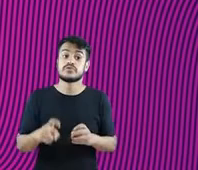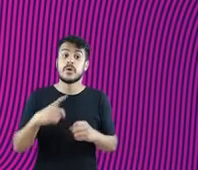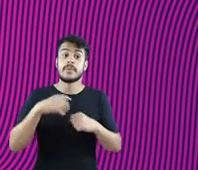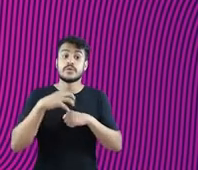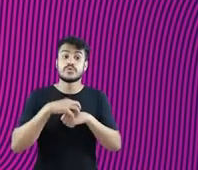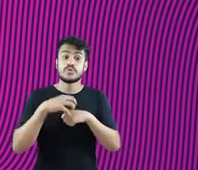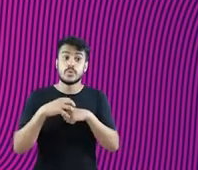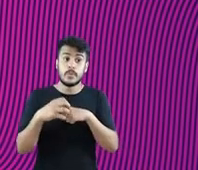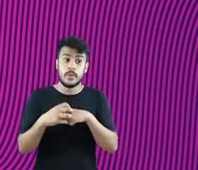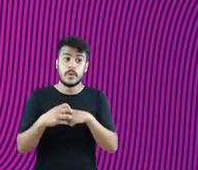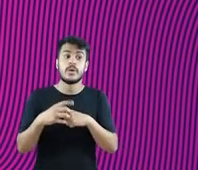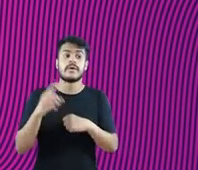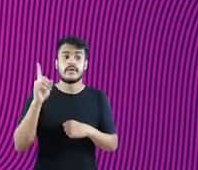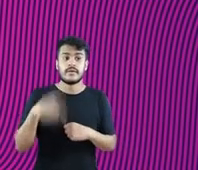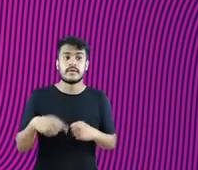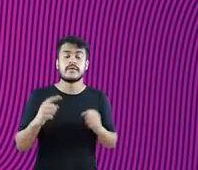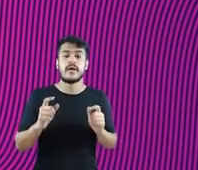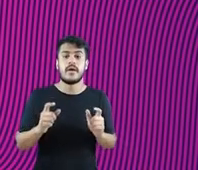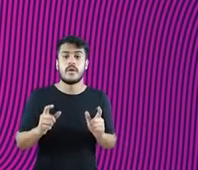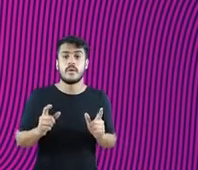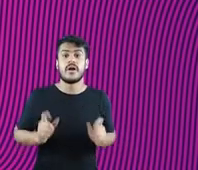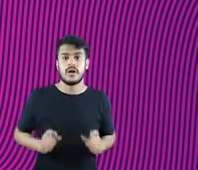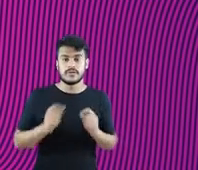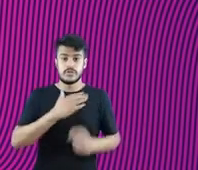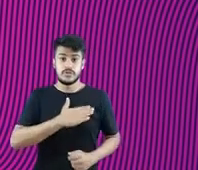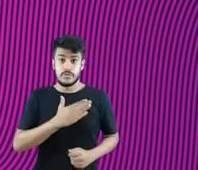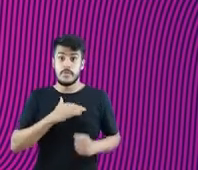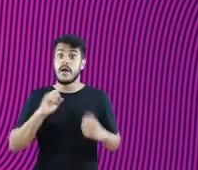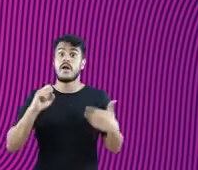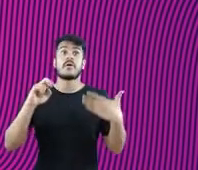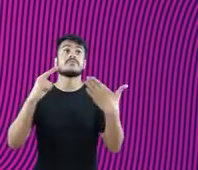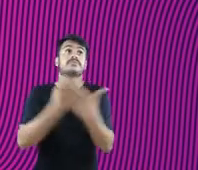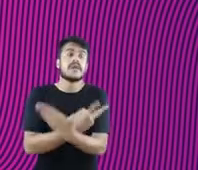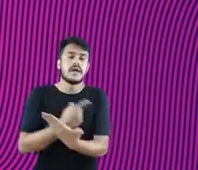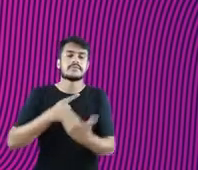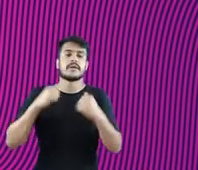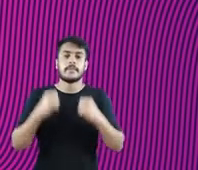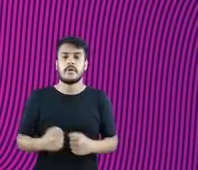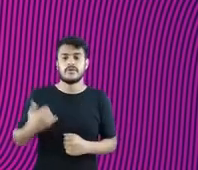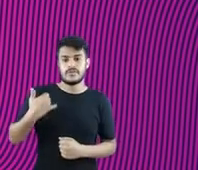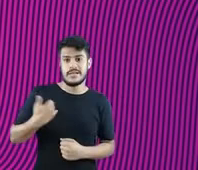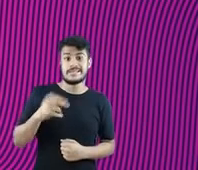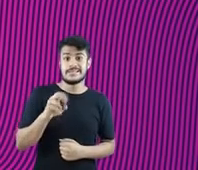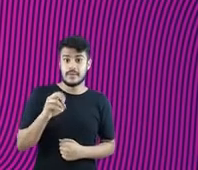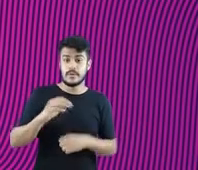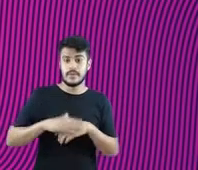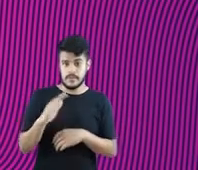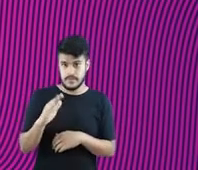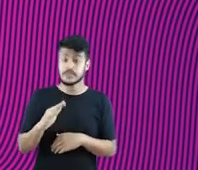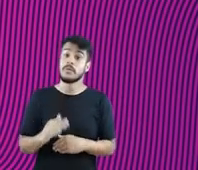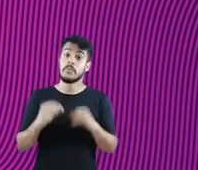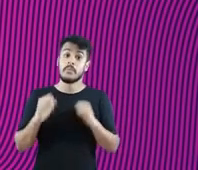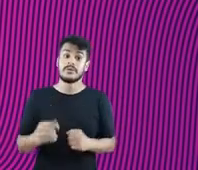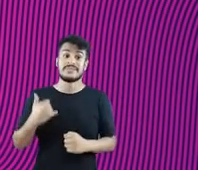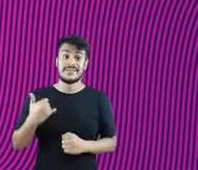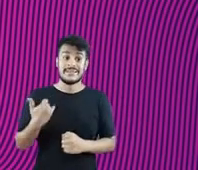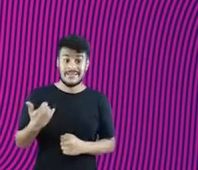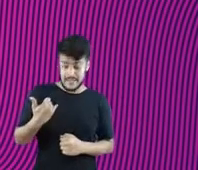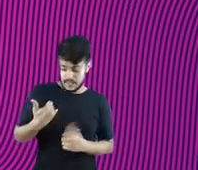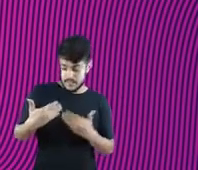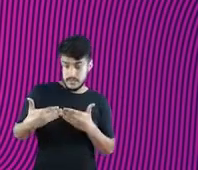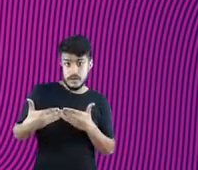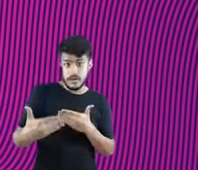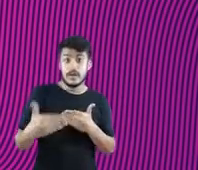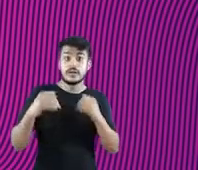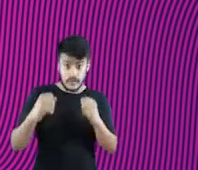câncer de mama, a ocasionalidade, onde dá mais a partir dos 50 anos. Então, ela está nesse momento também, ela está entrando